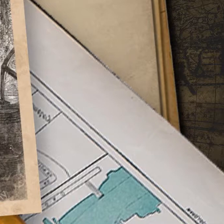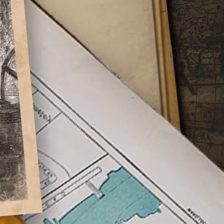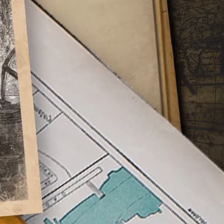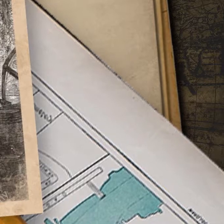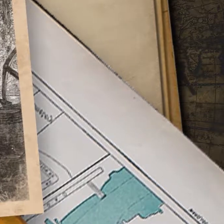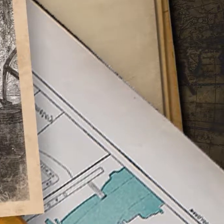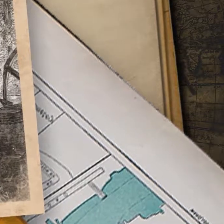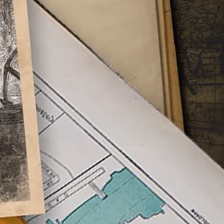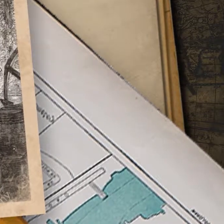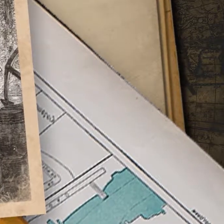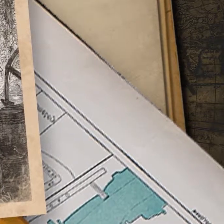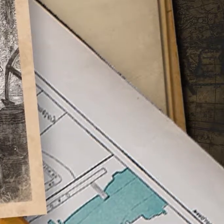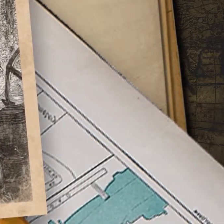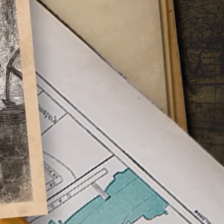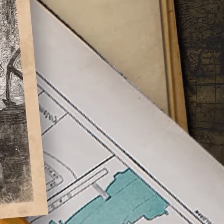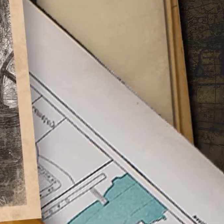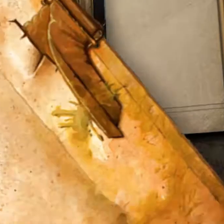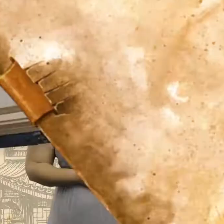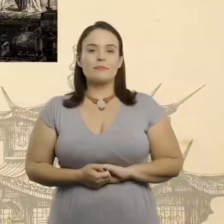mar.